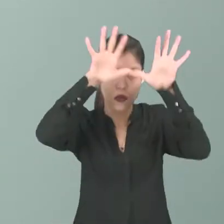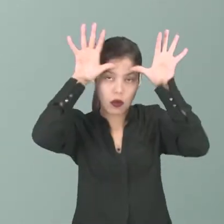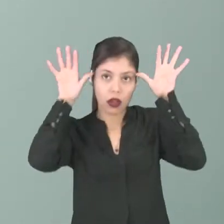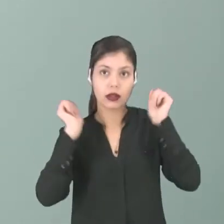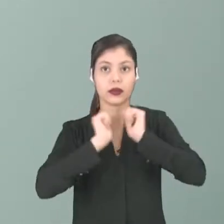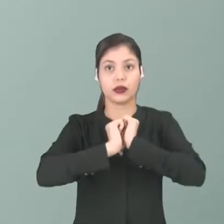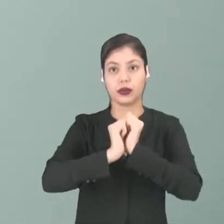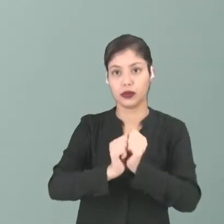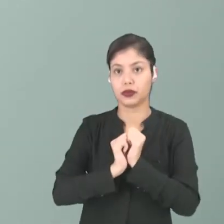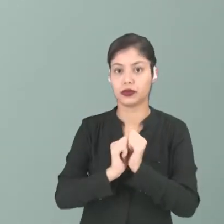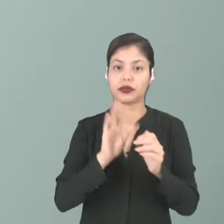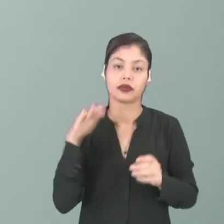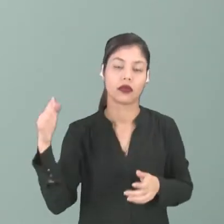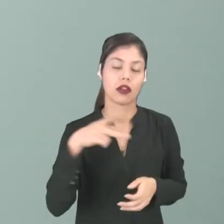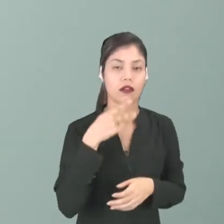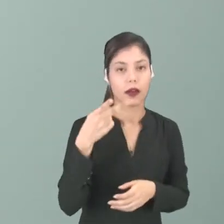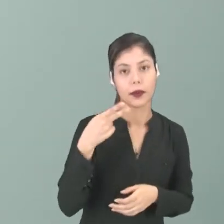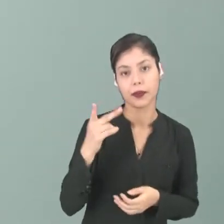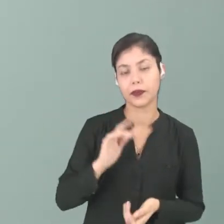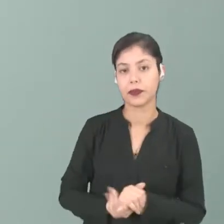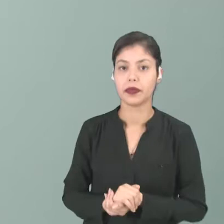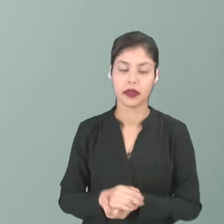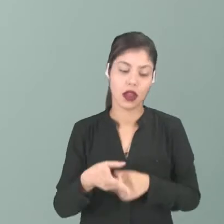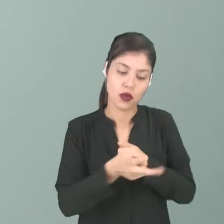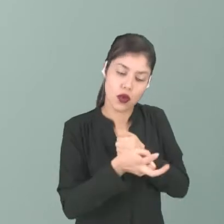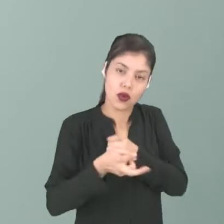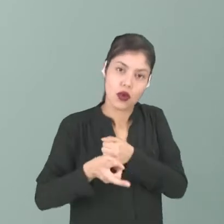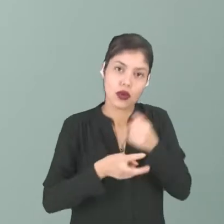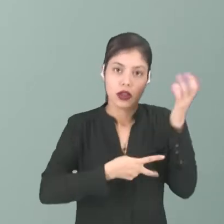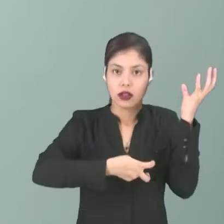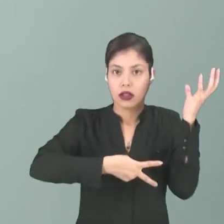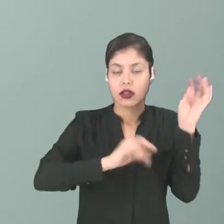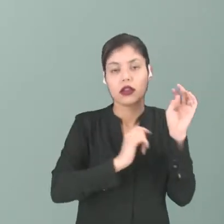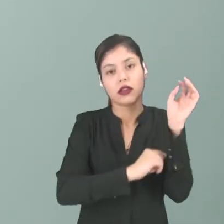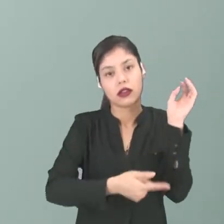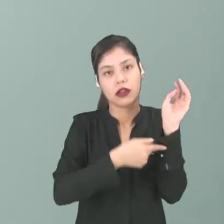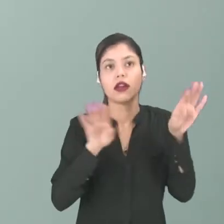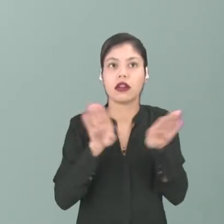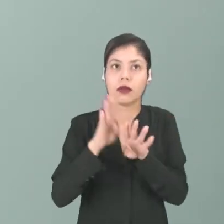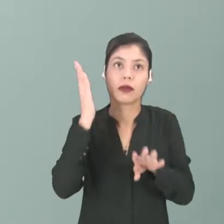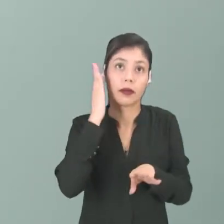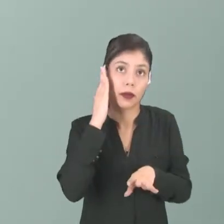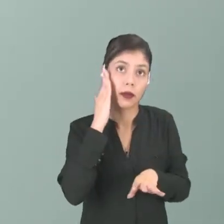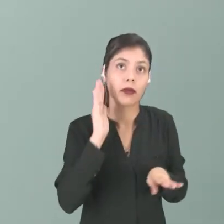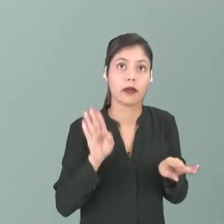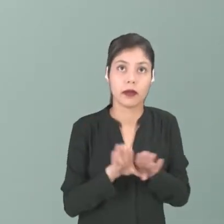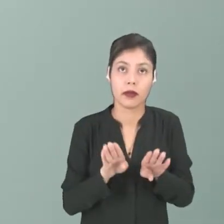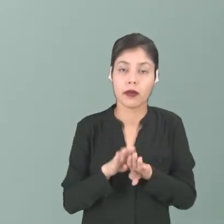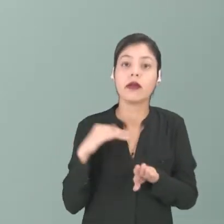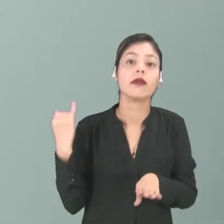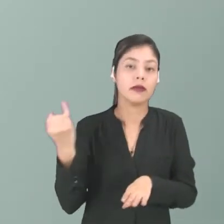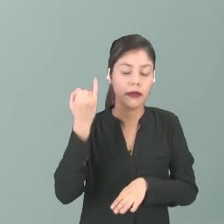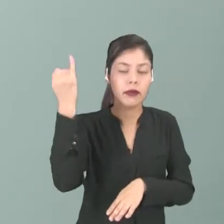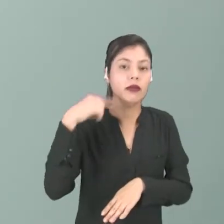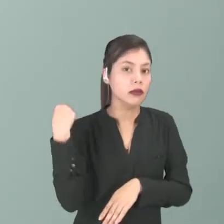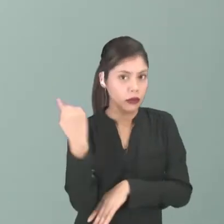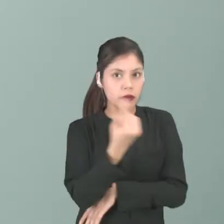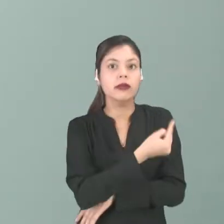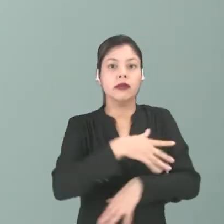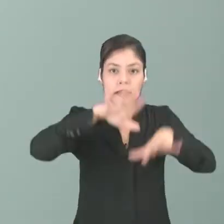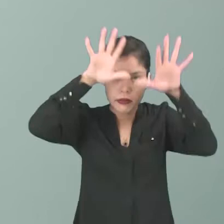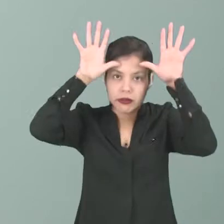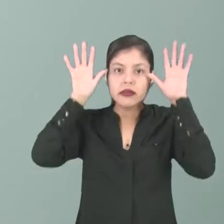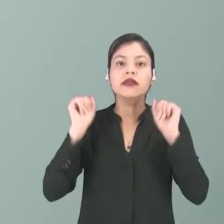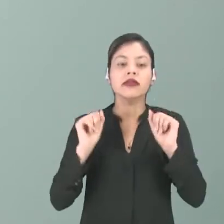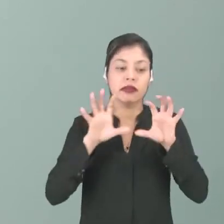Acre. Então, quando nós falamos da exploração da borracha, a gente entende também a importância do nosso território, do